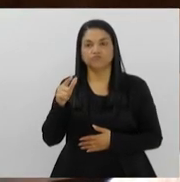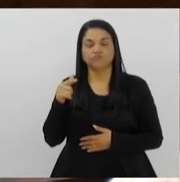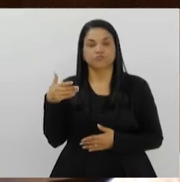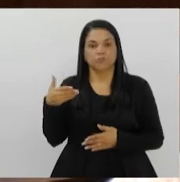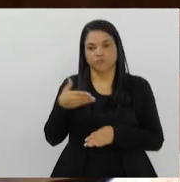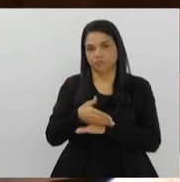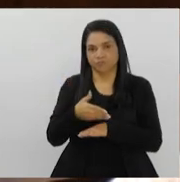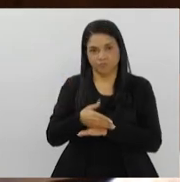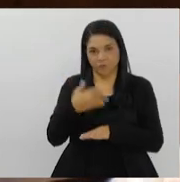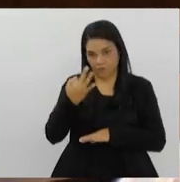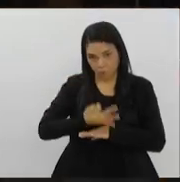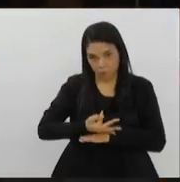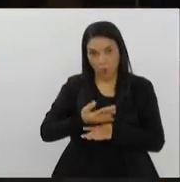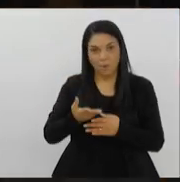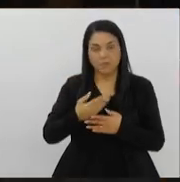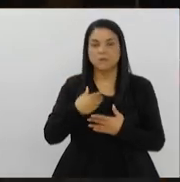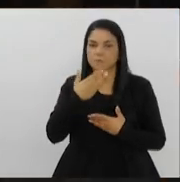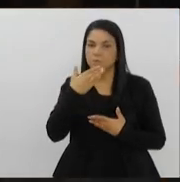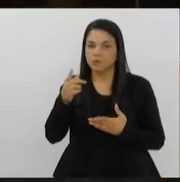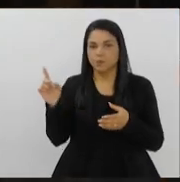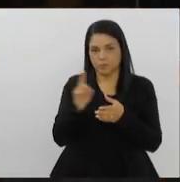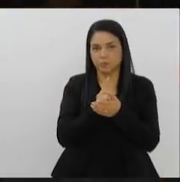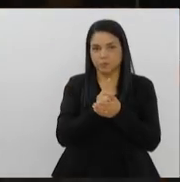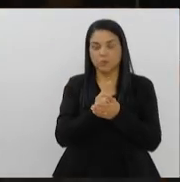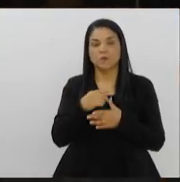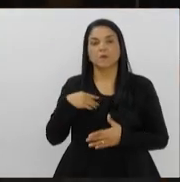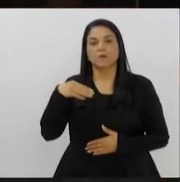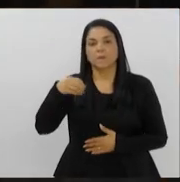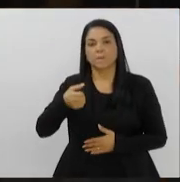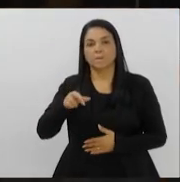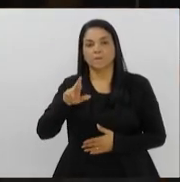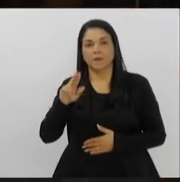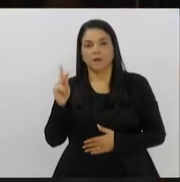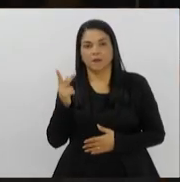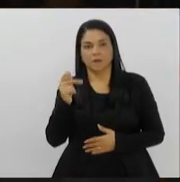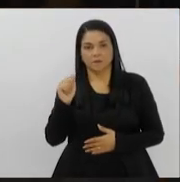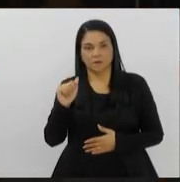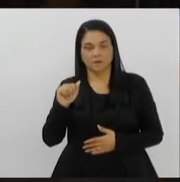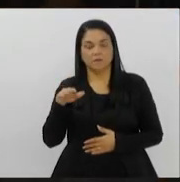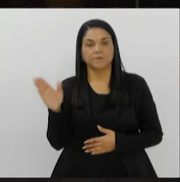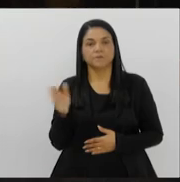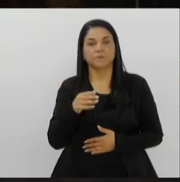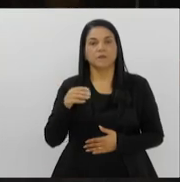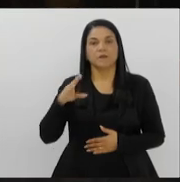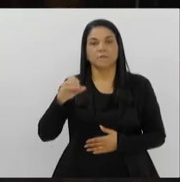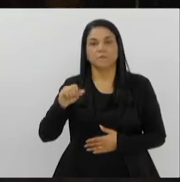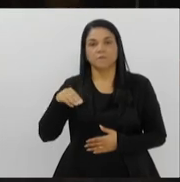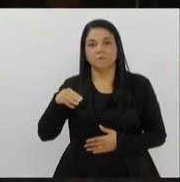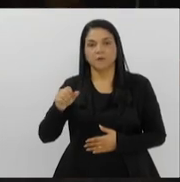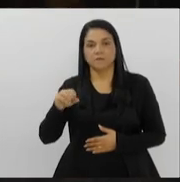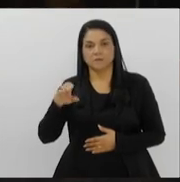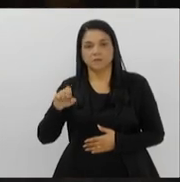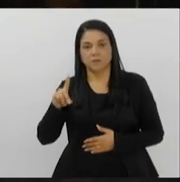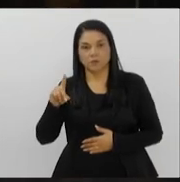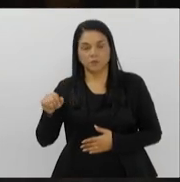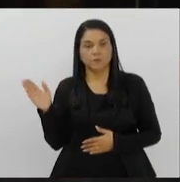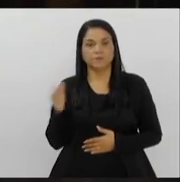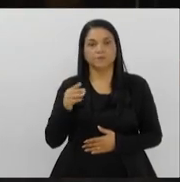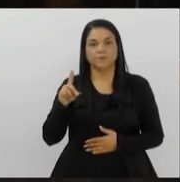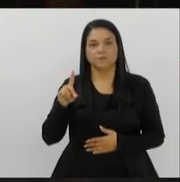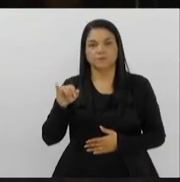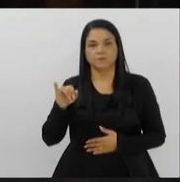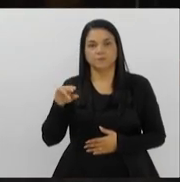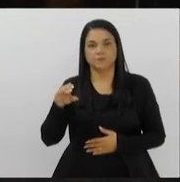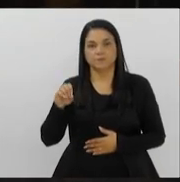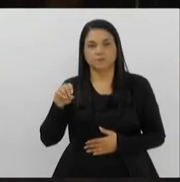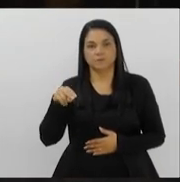também pediu coautoria. Daniel Librelon. Marta Rocha. Coautoria, presidente. Carlos Macedo, Dionísio Lins e o nosso